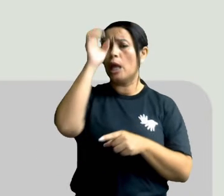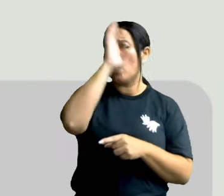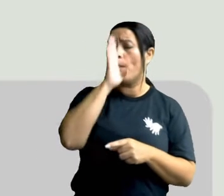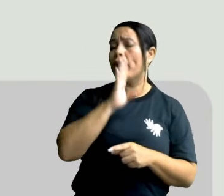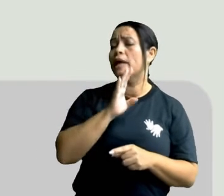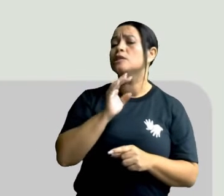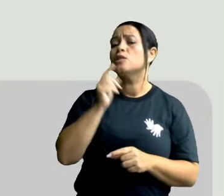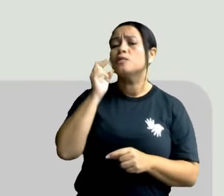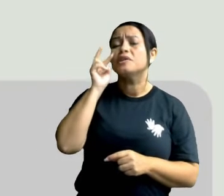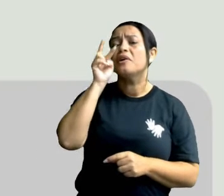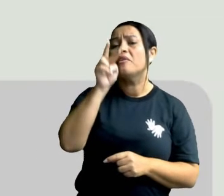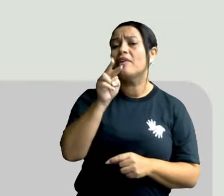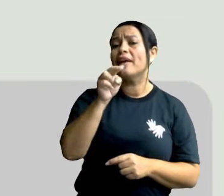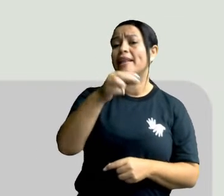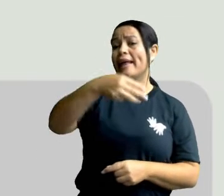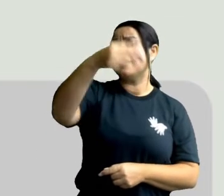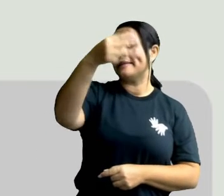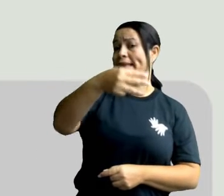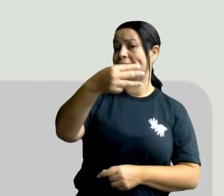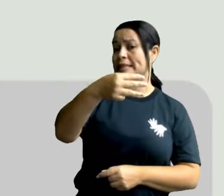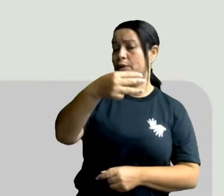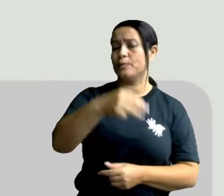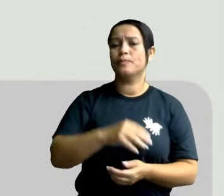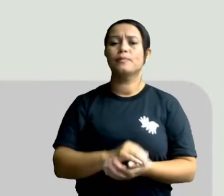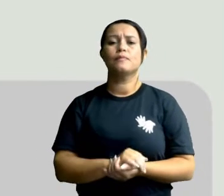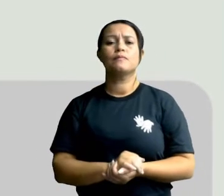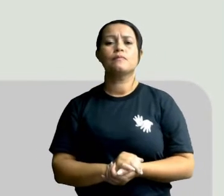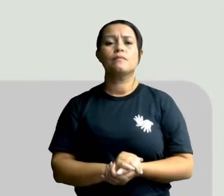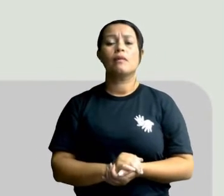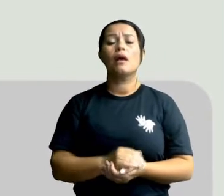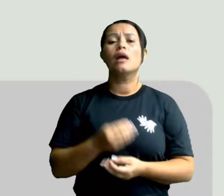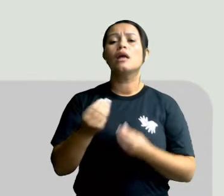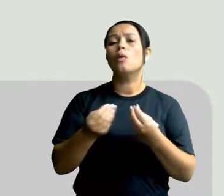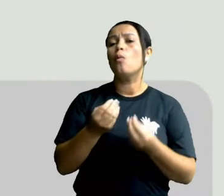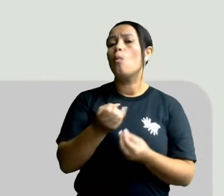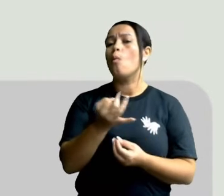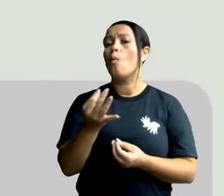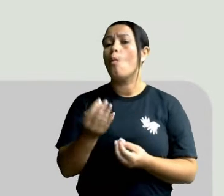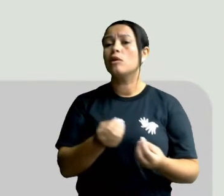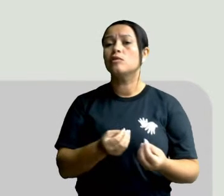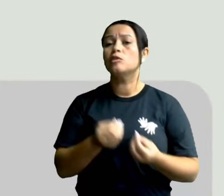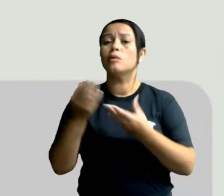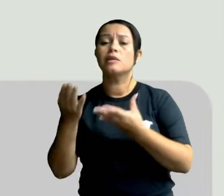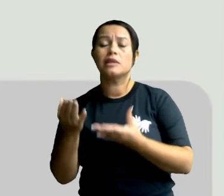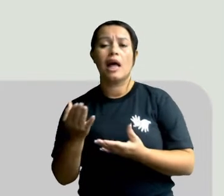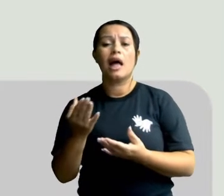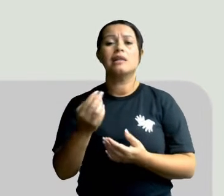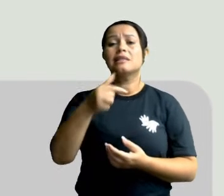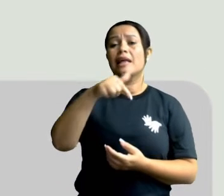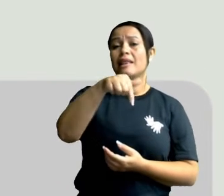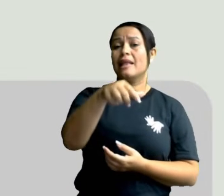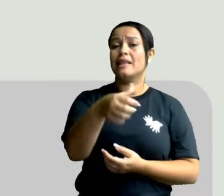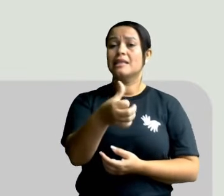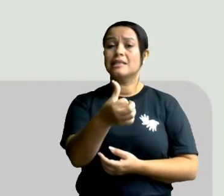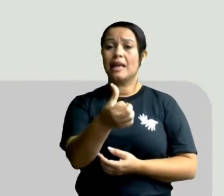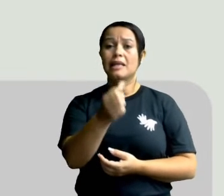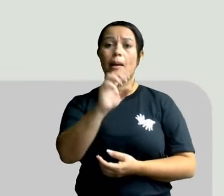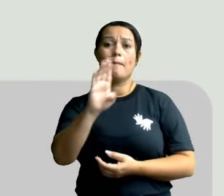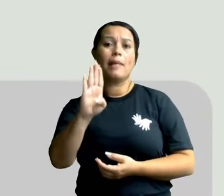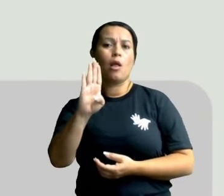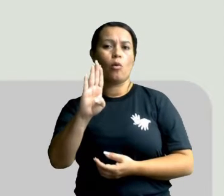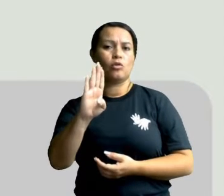vê que o Brasil está em terceiro em valor exportado em bilhões de dólares, 76 bilhões de